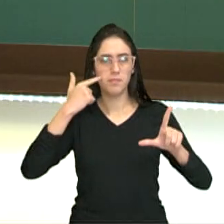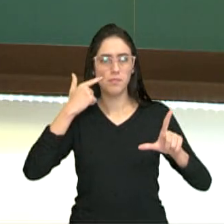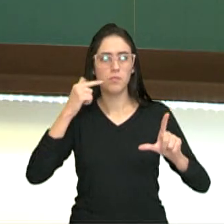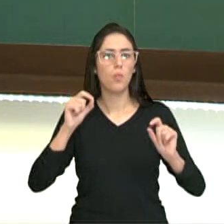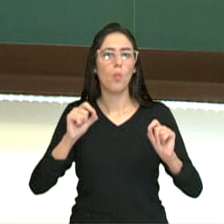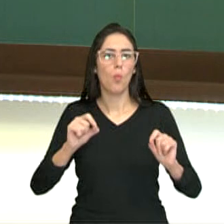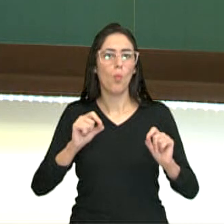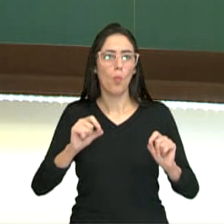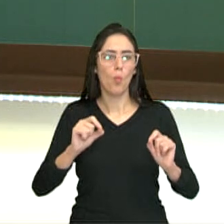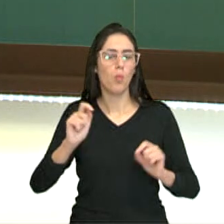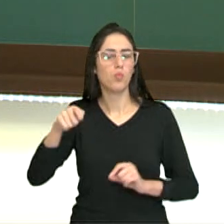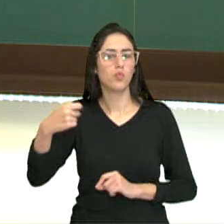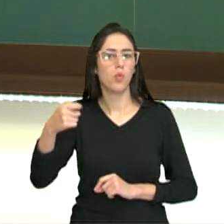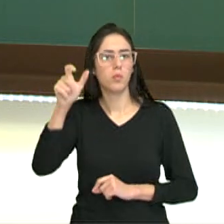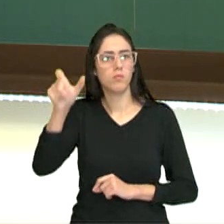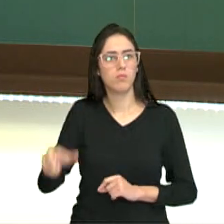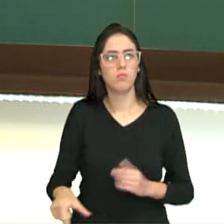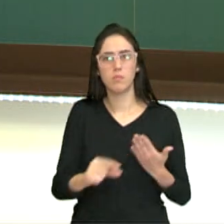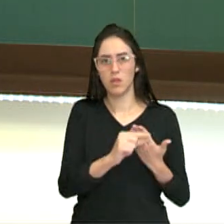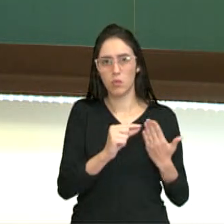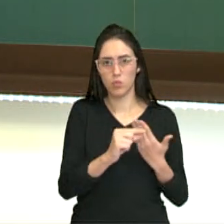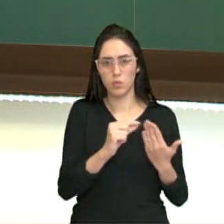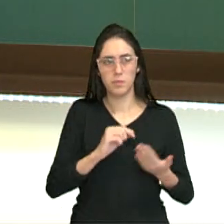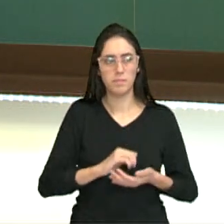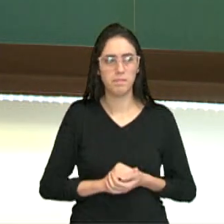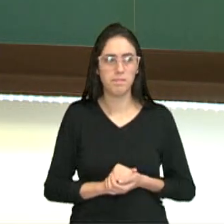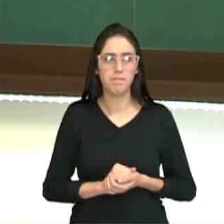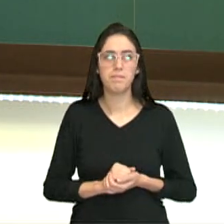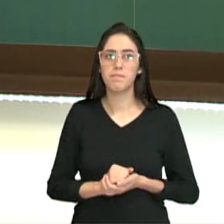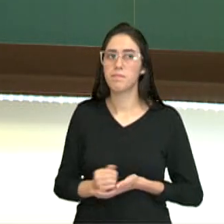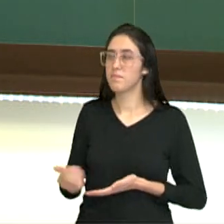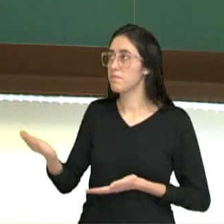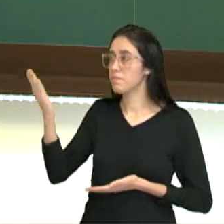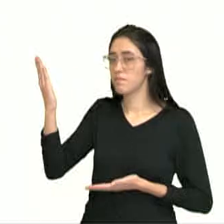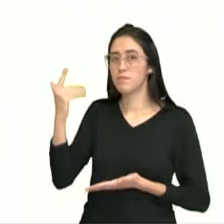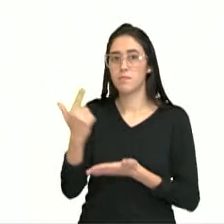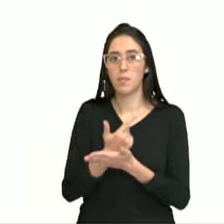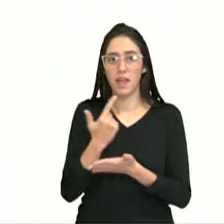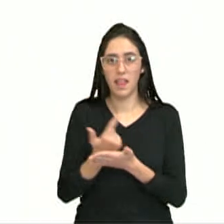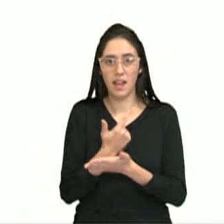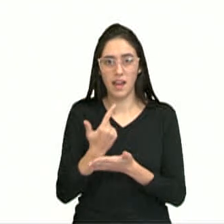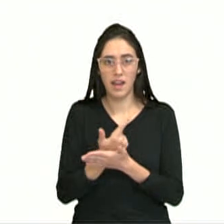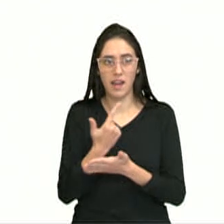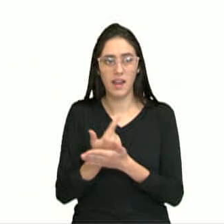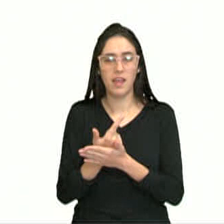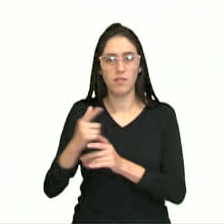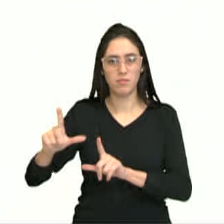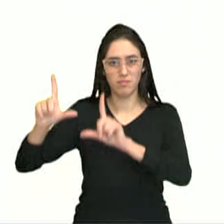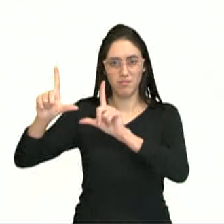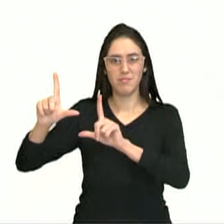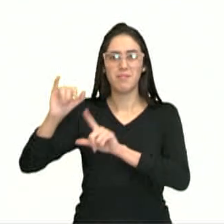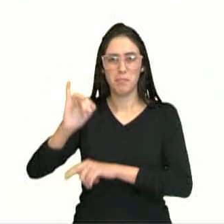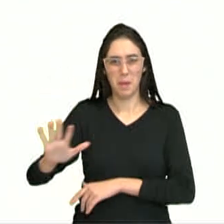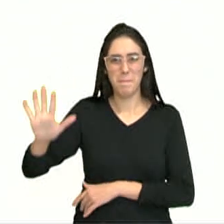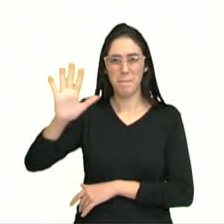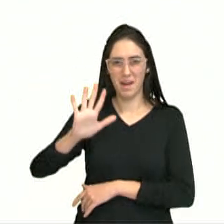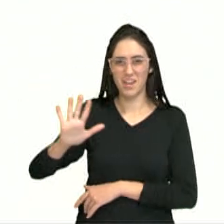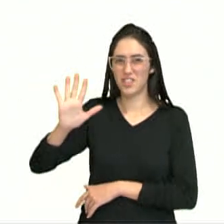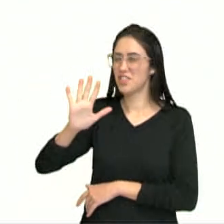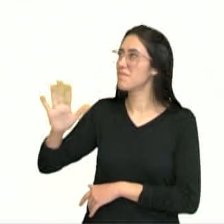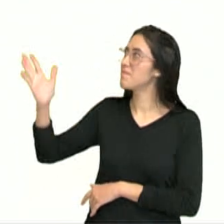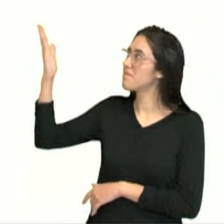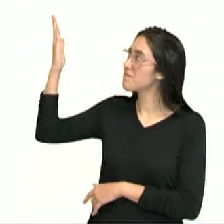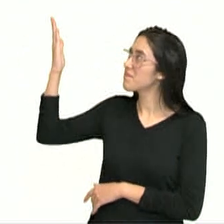gerais da teoria do autor. Esse livro, cuja capa está exemplificada aqui para vocês, O Povo